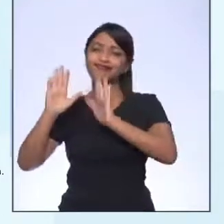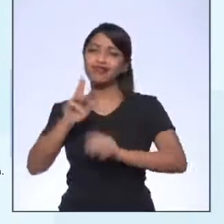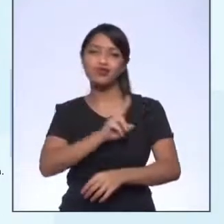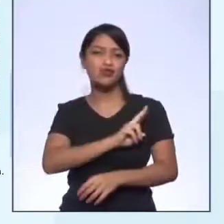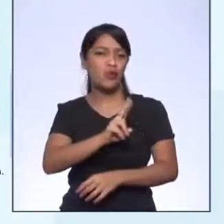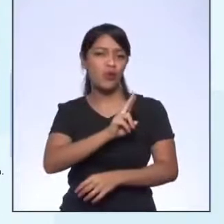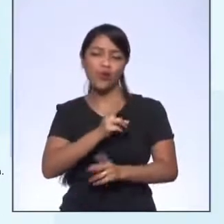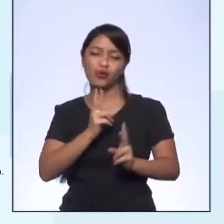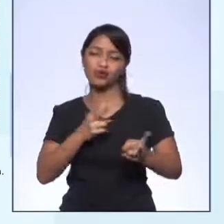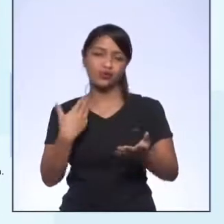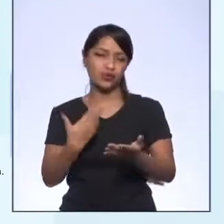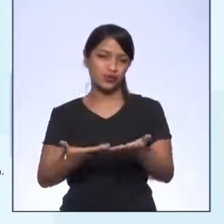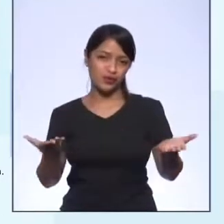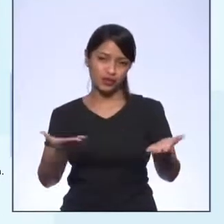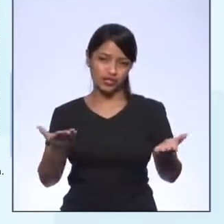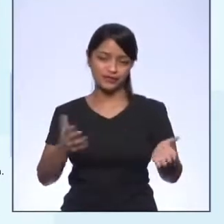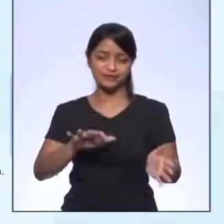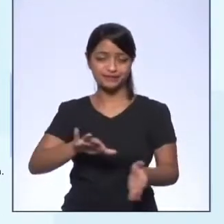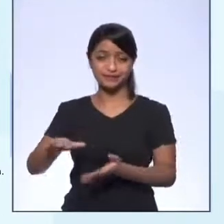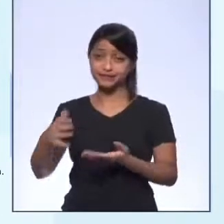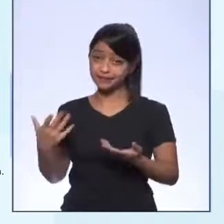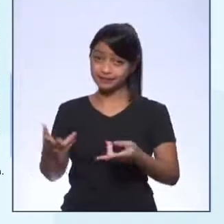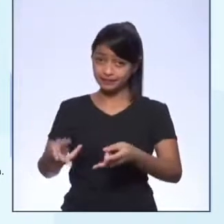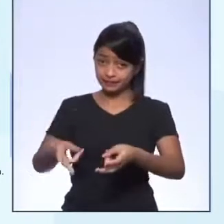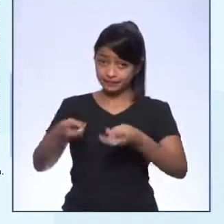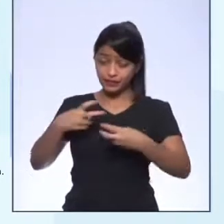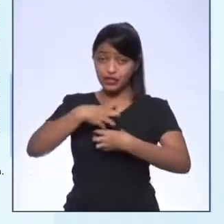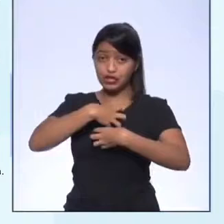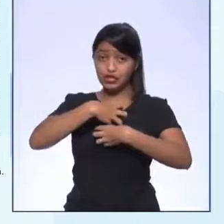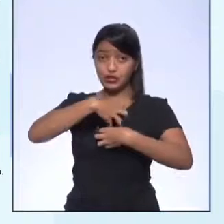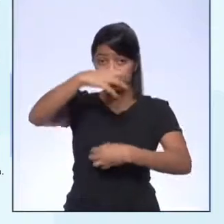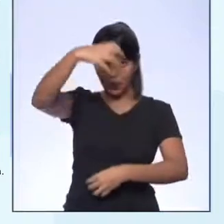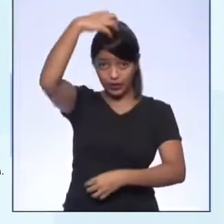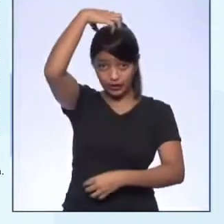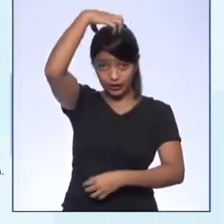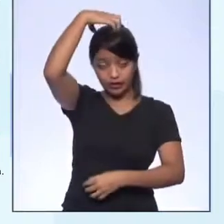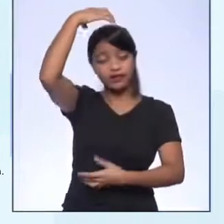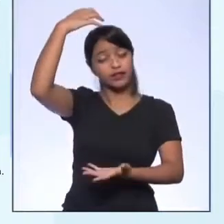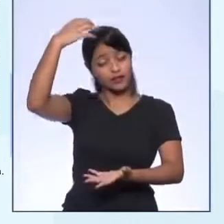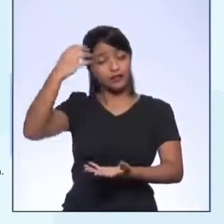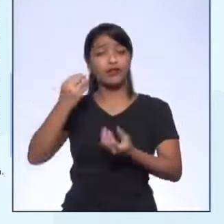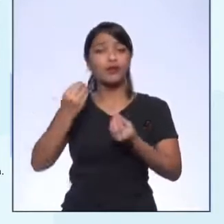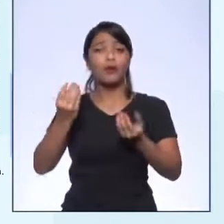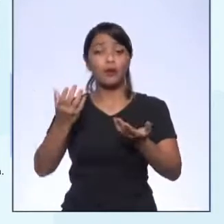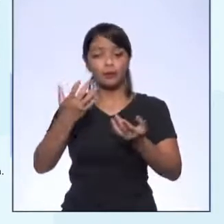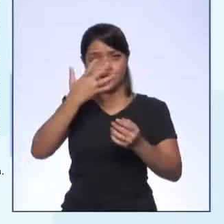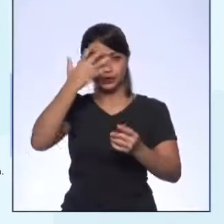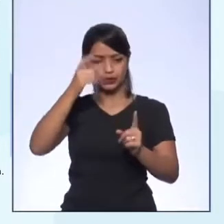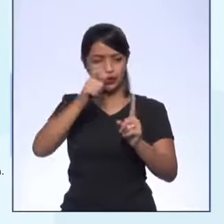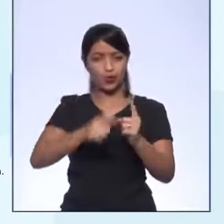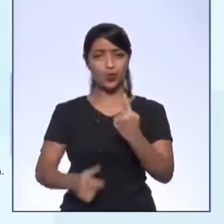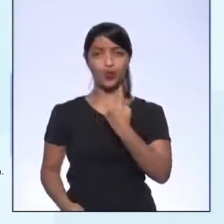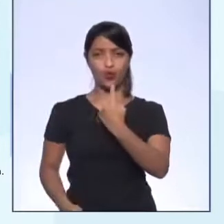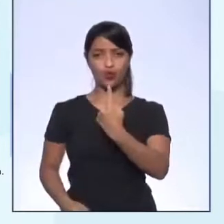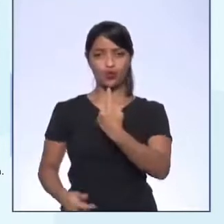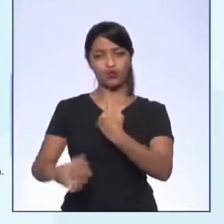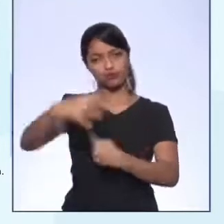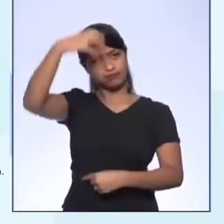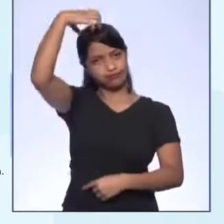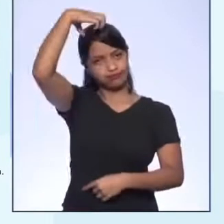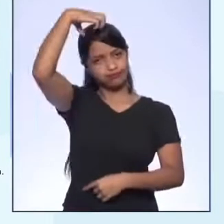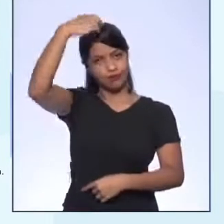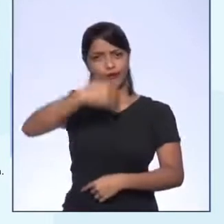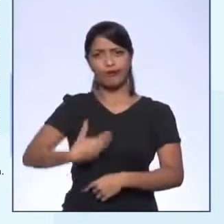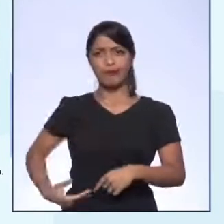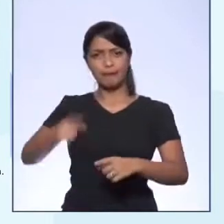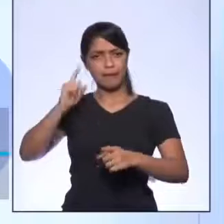de governo onde nós temos um governante, que é um rei ou um imperador, e seus assessores. Então, é uma